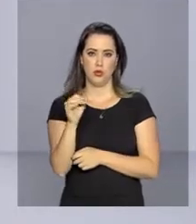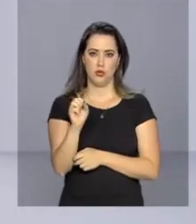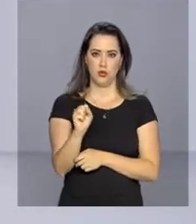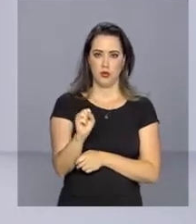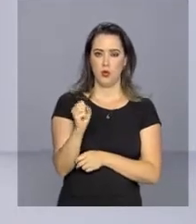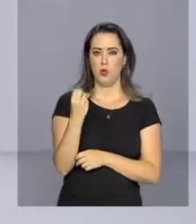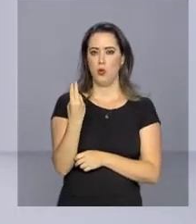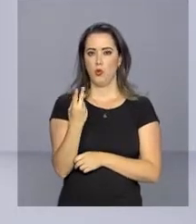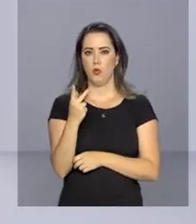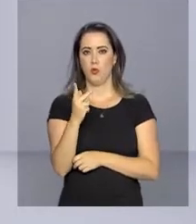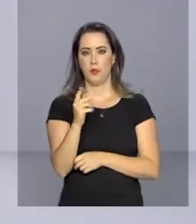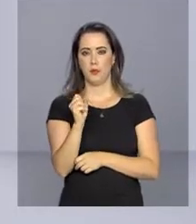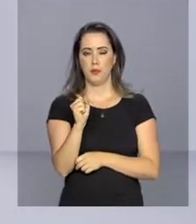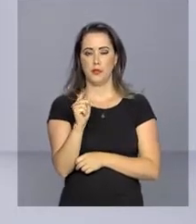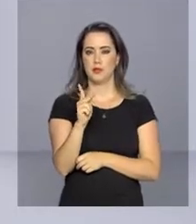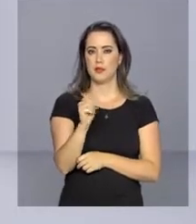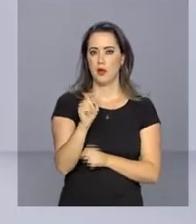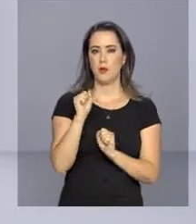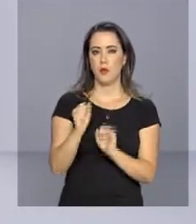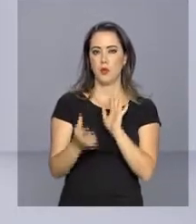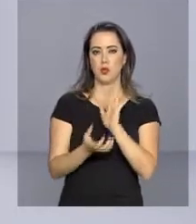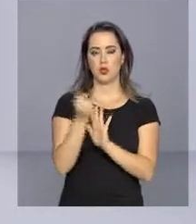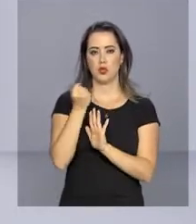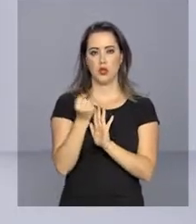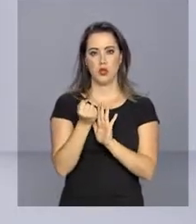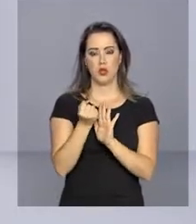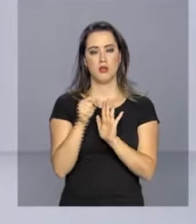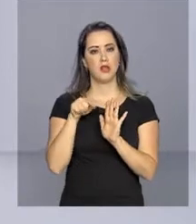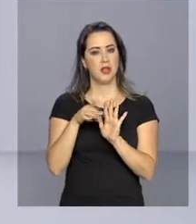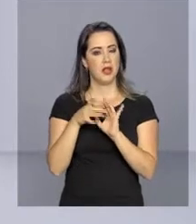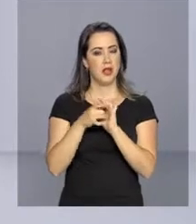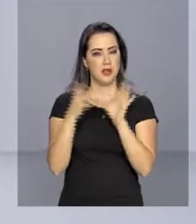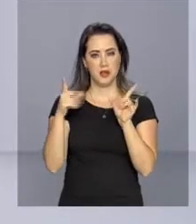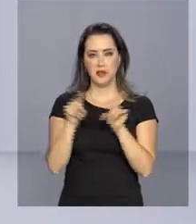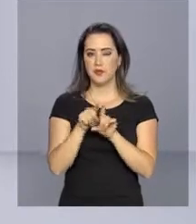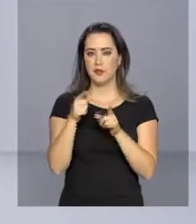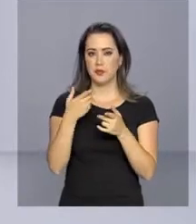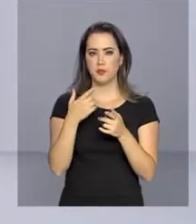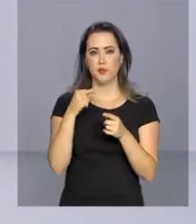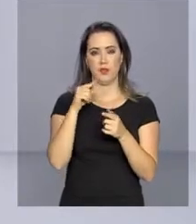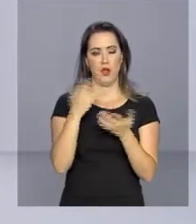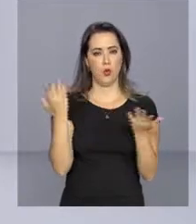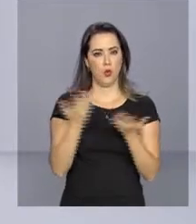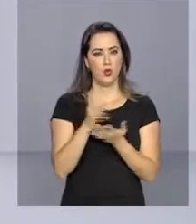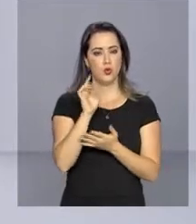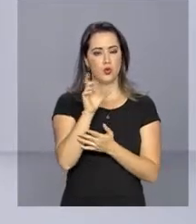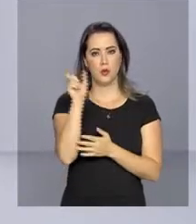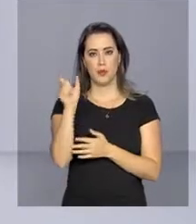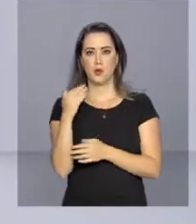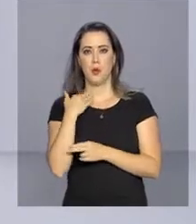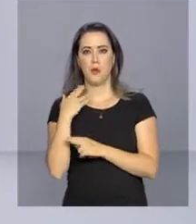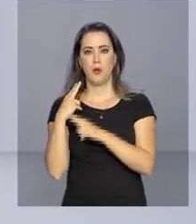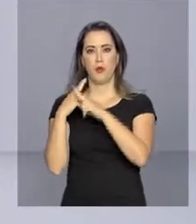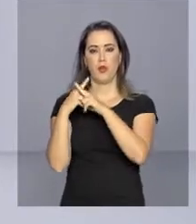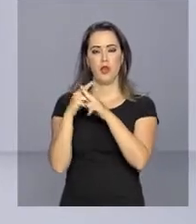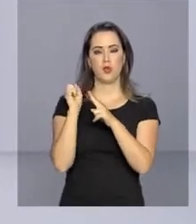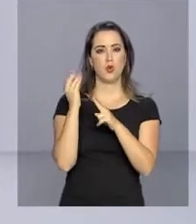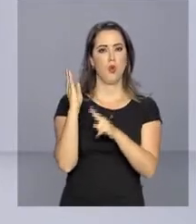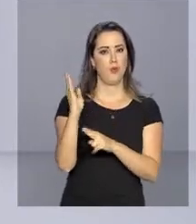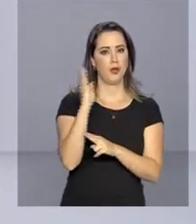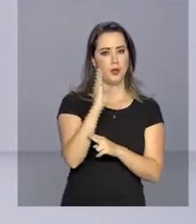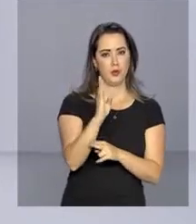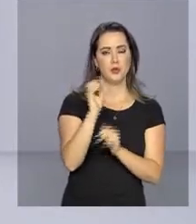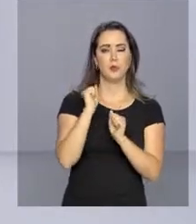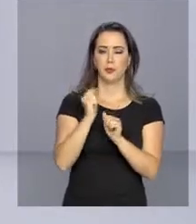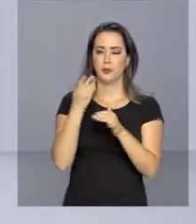poderão receber o crédito de forma automática atualmente apenas beneficiários que tenham conta na caixa econômica ou